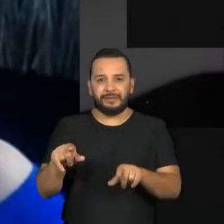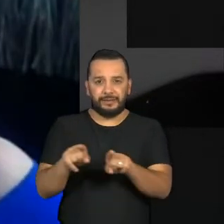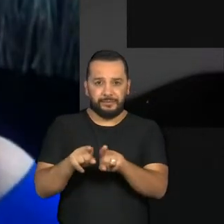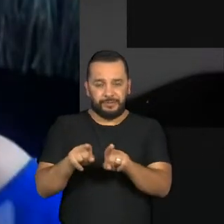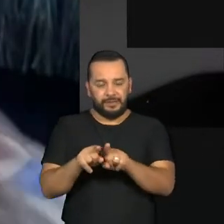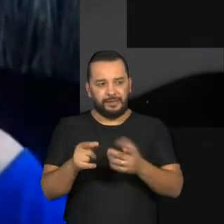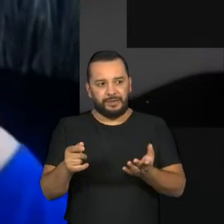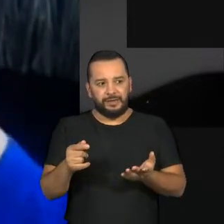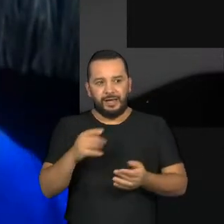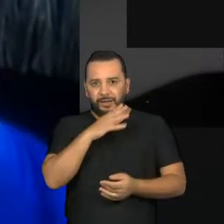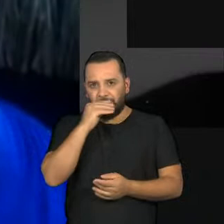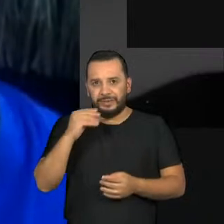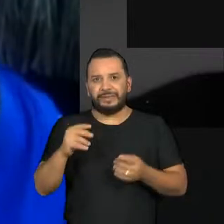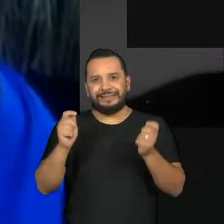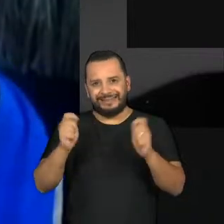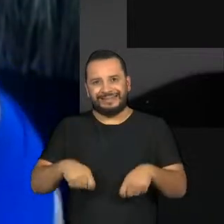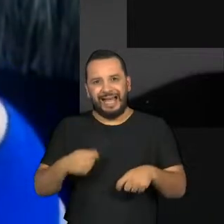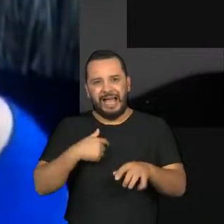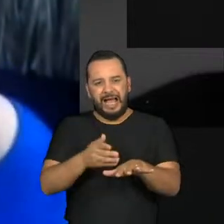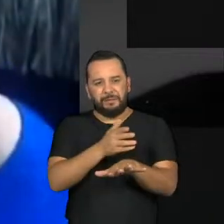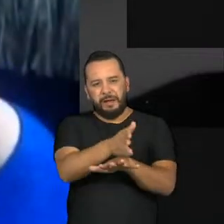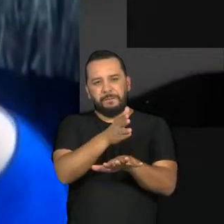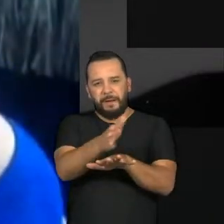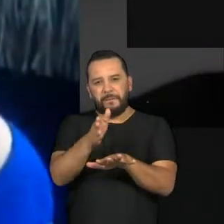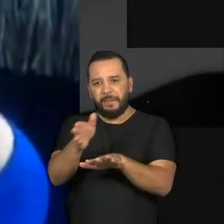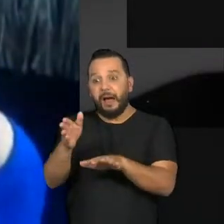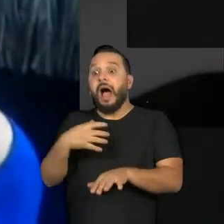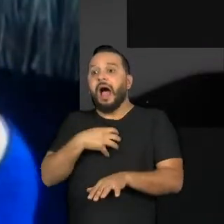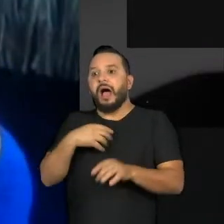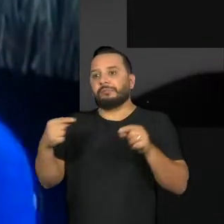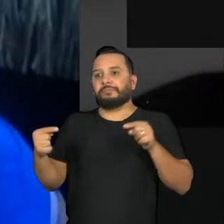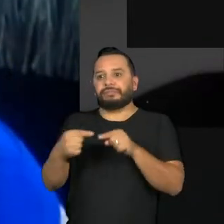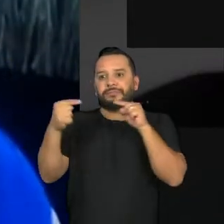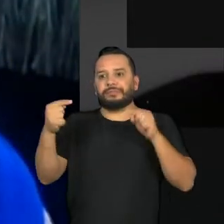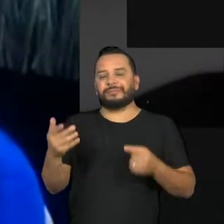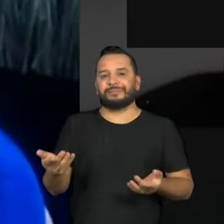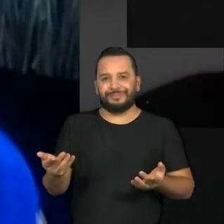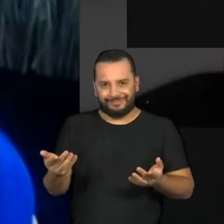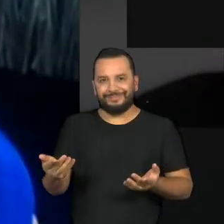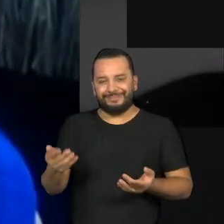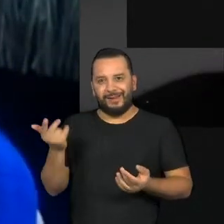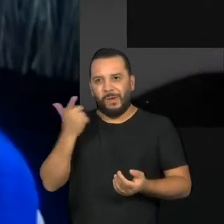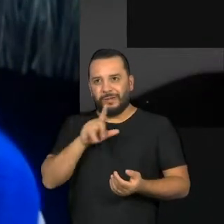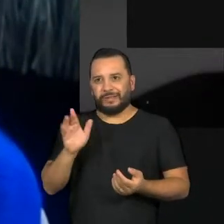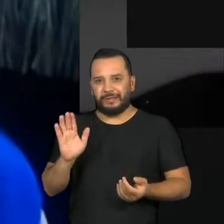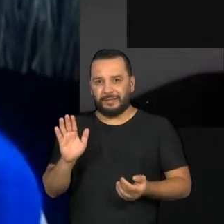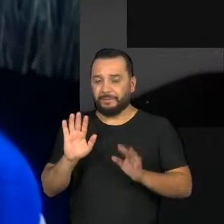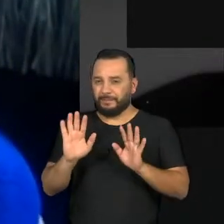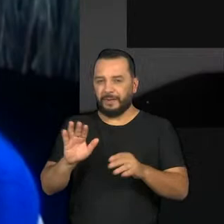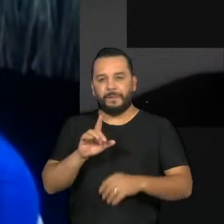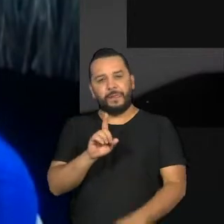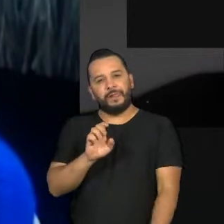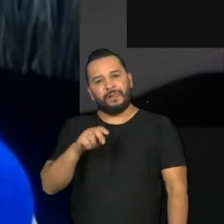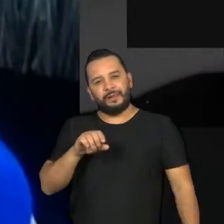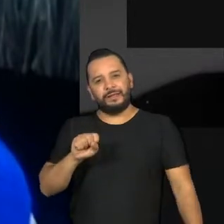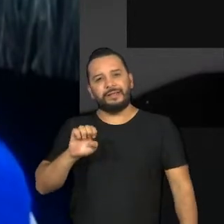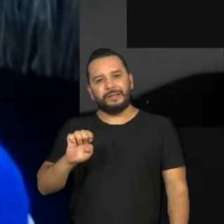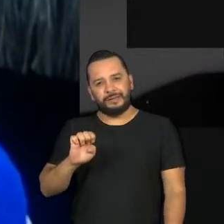de possibilidades até encontrar, né? Acho perigoso, assim. Mas com a Denise foi uma